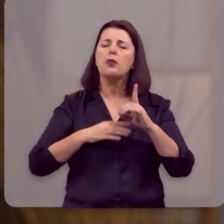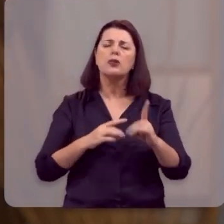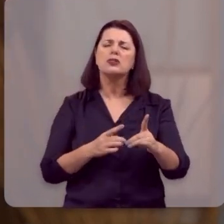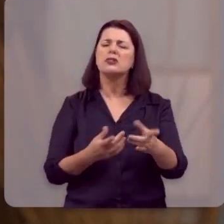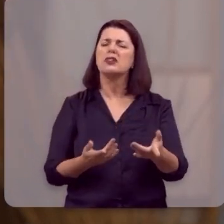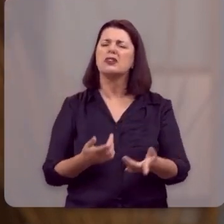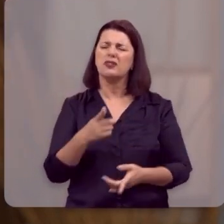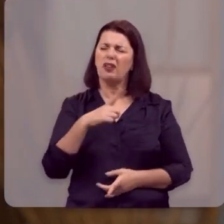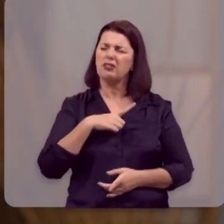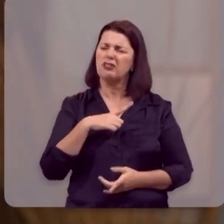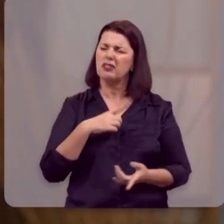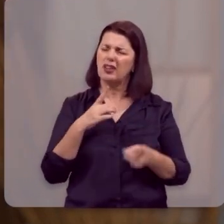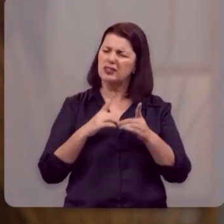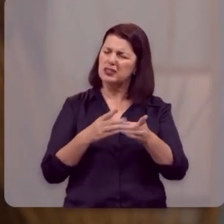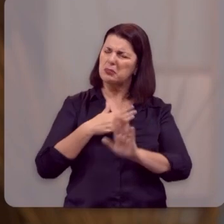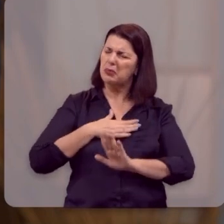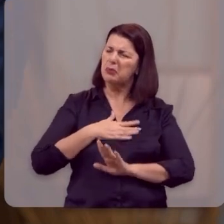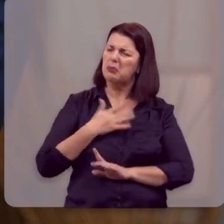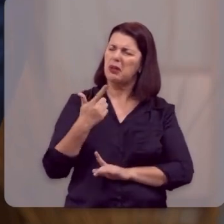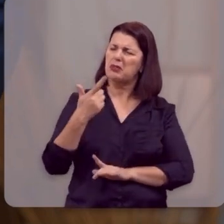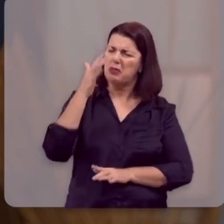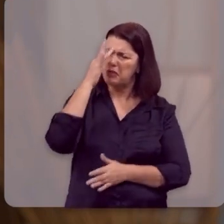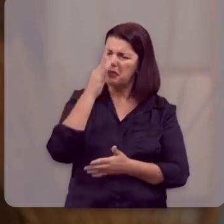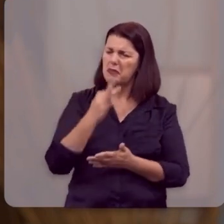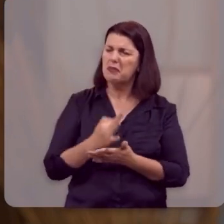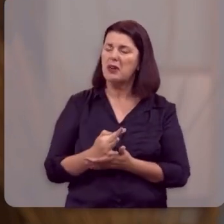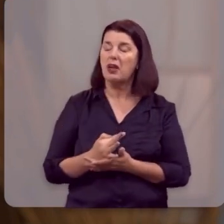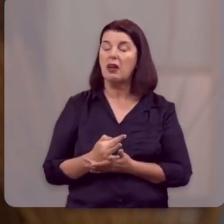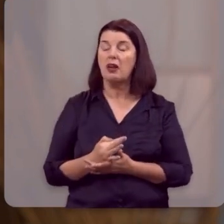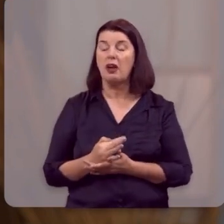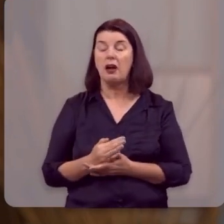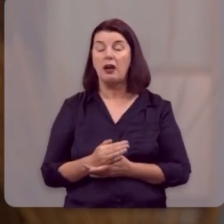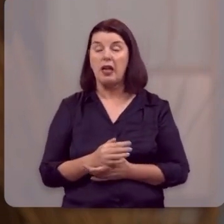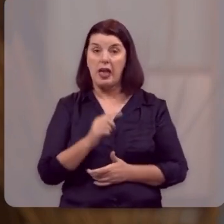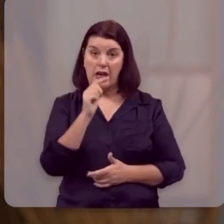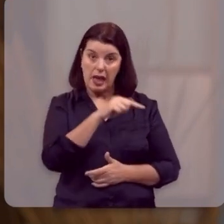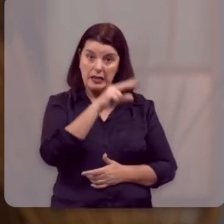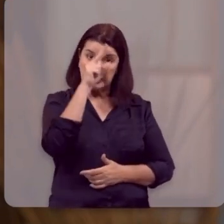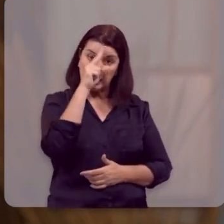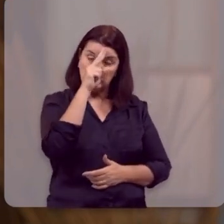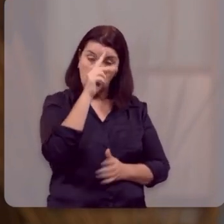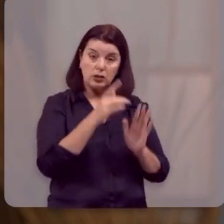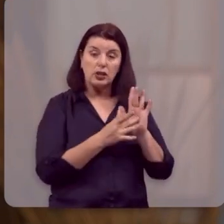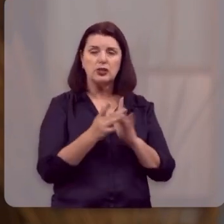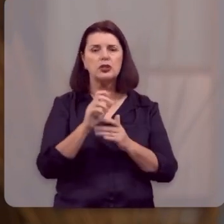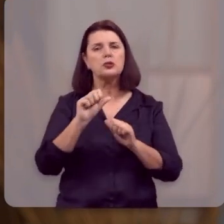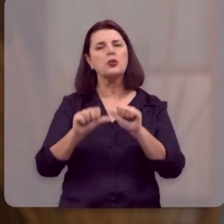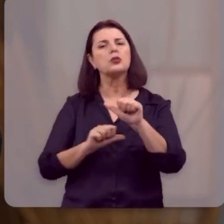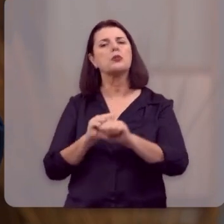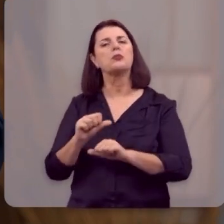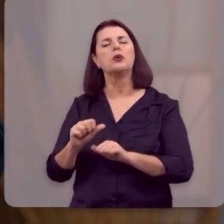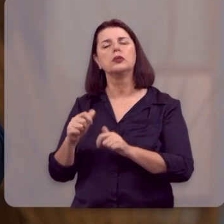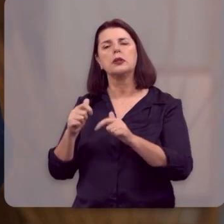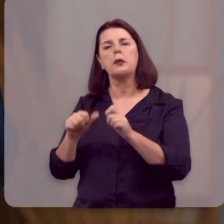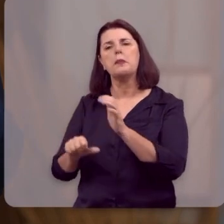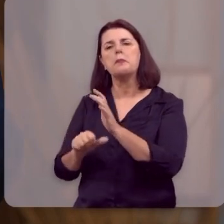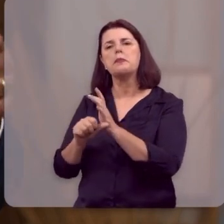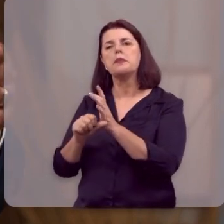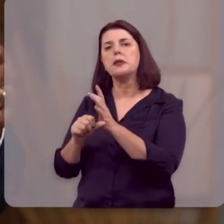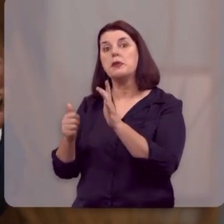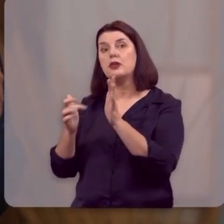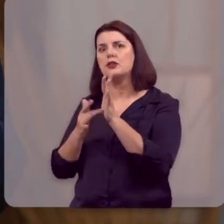Como é que não tendes fé? Aqui Jesus muda a metodologia. Aqui primeiro Jesus acalma